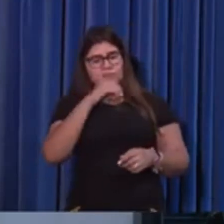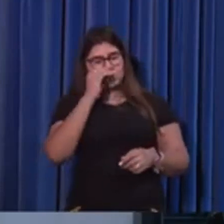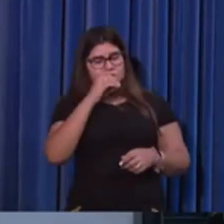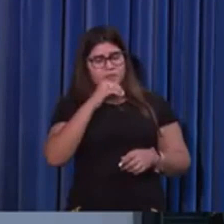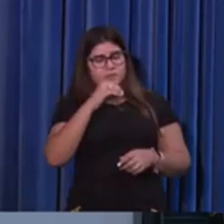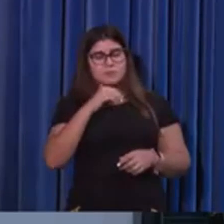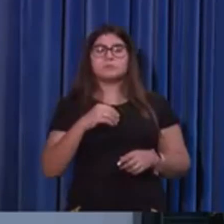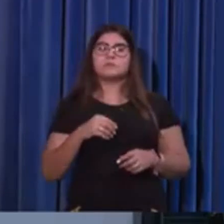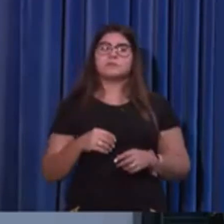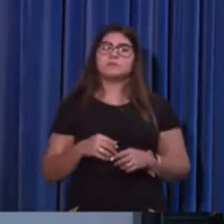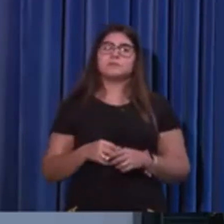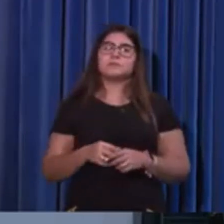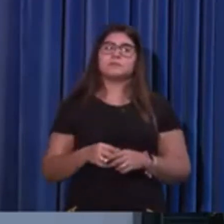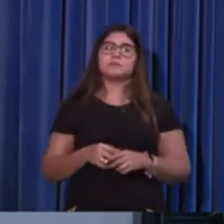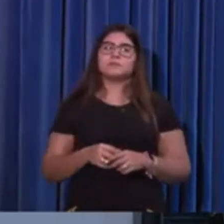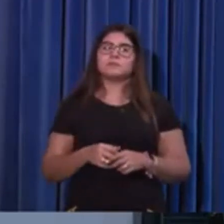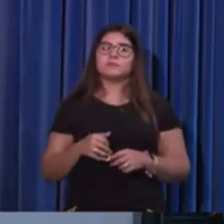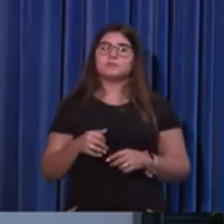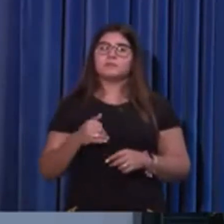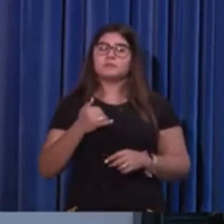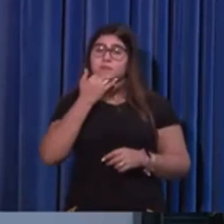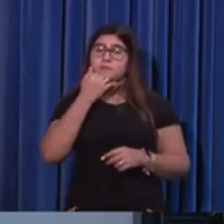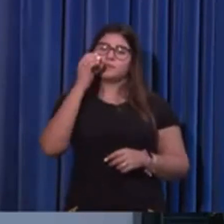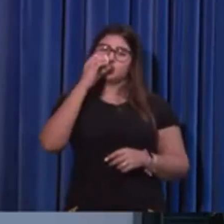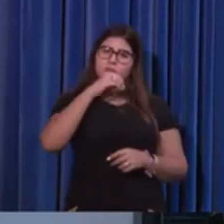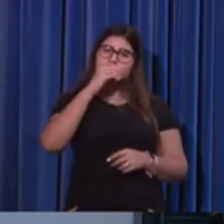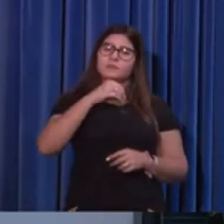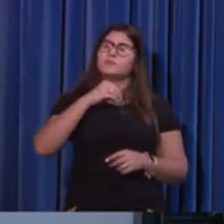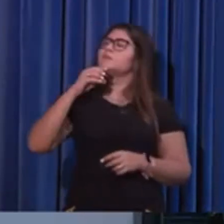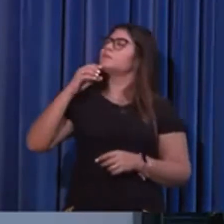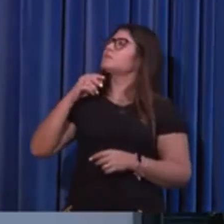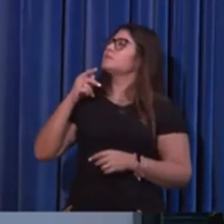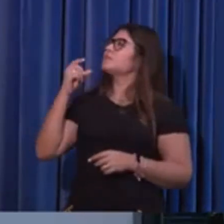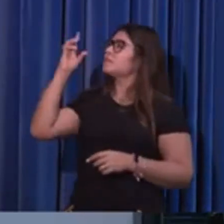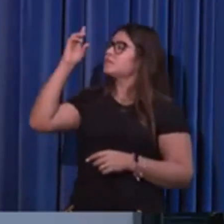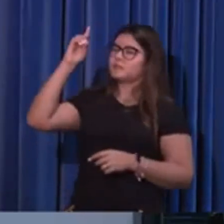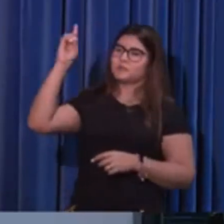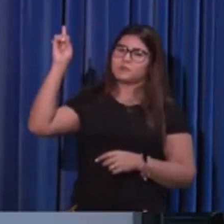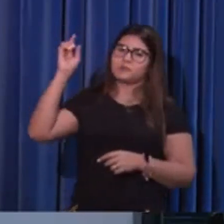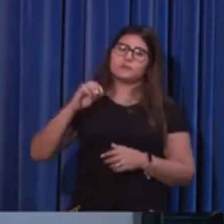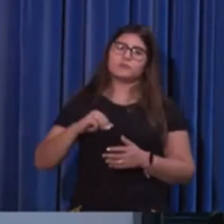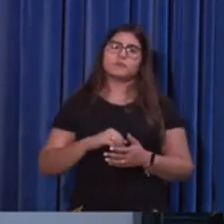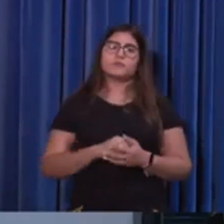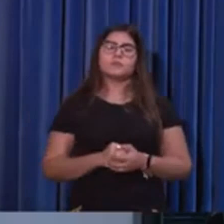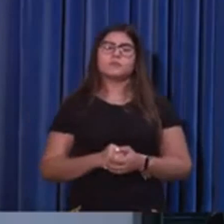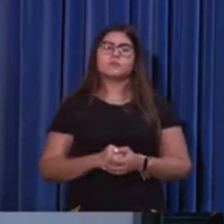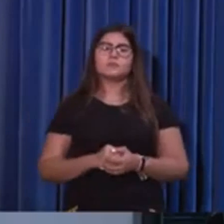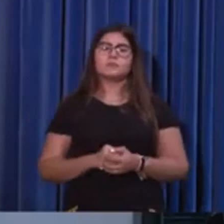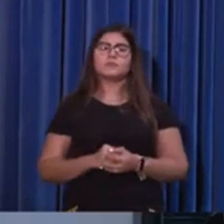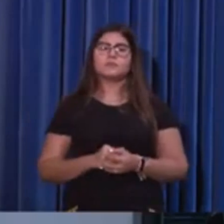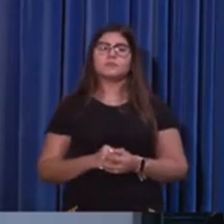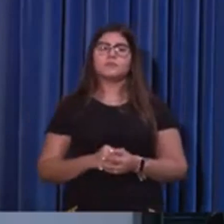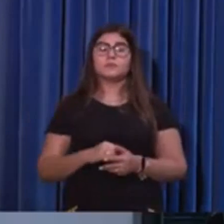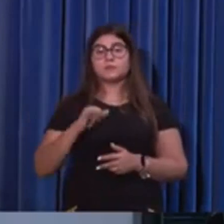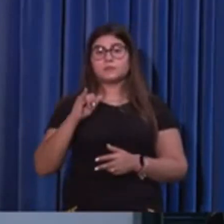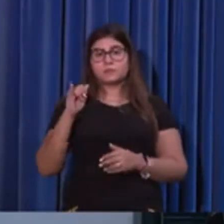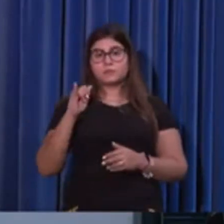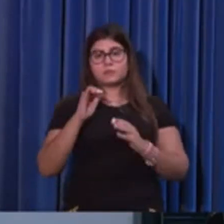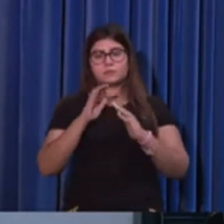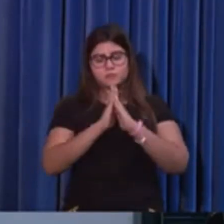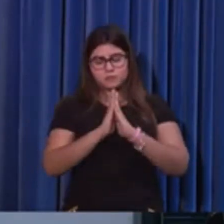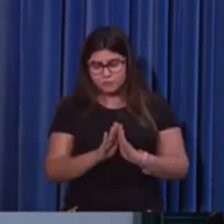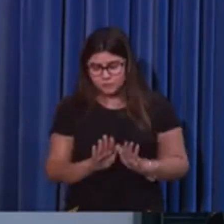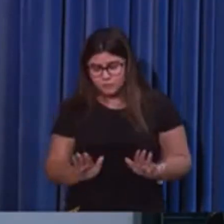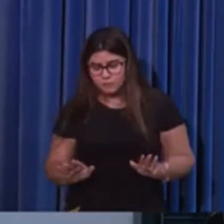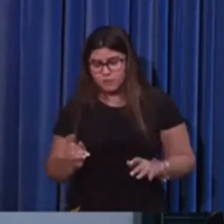adoração a Deus não resultasse eles consideravam isso, se a adoração a Deus não resultasse